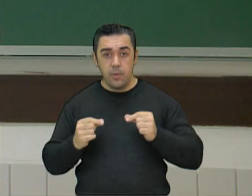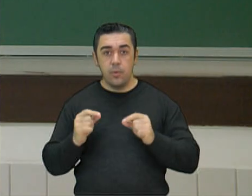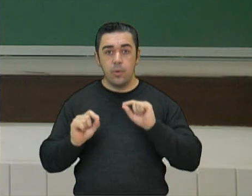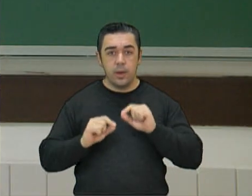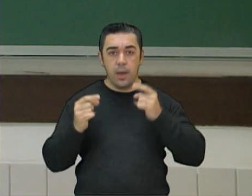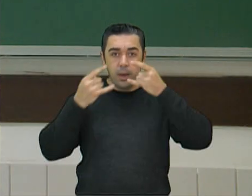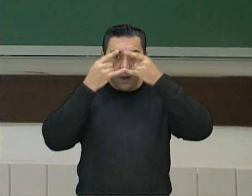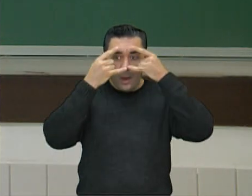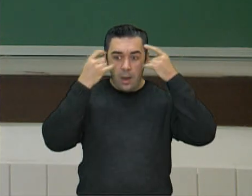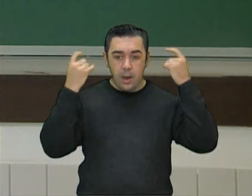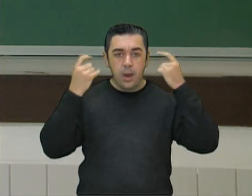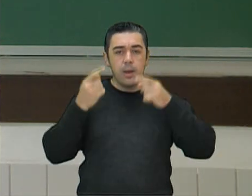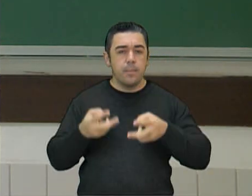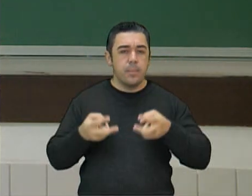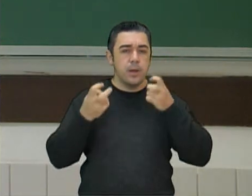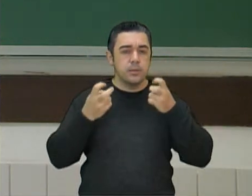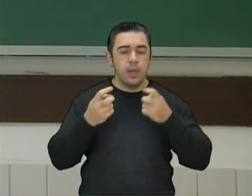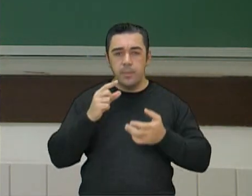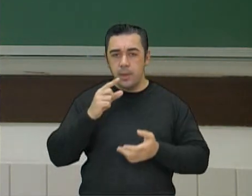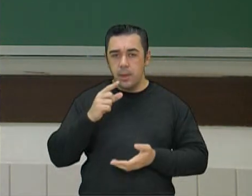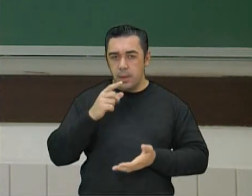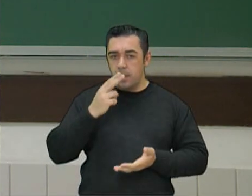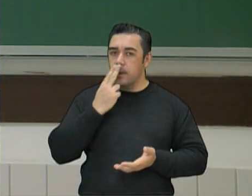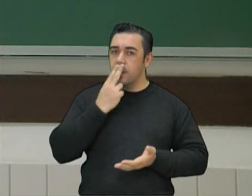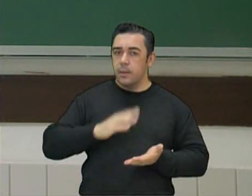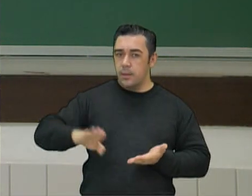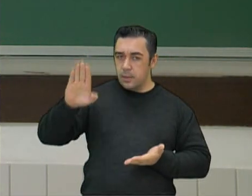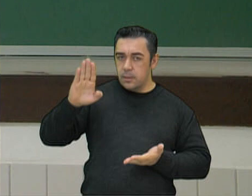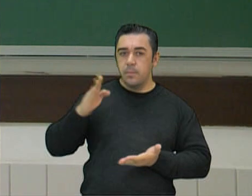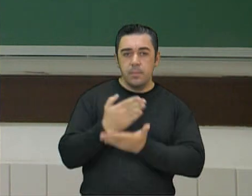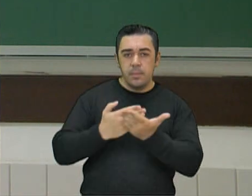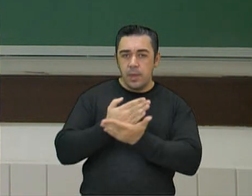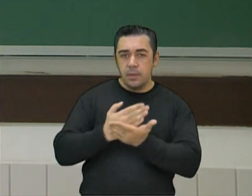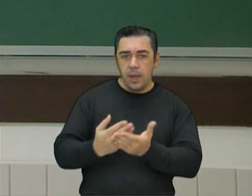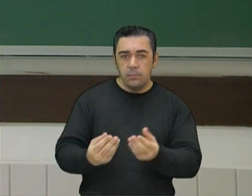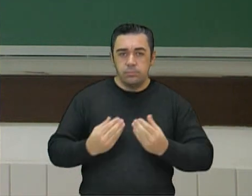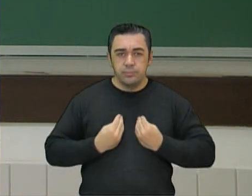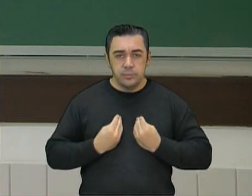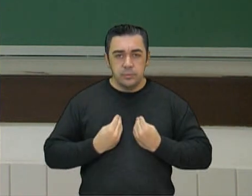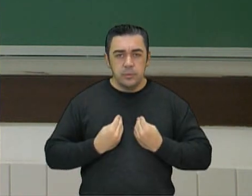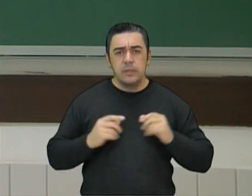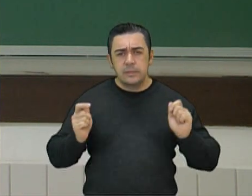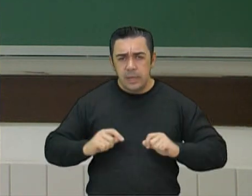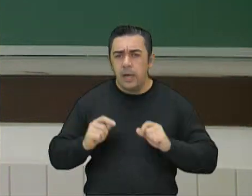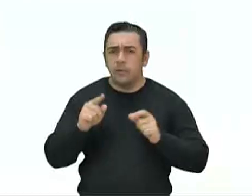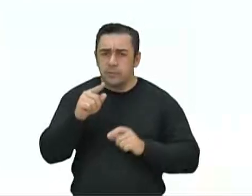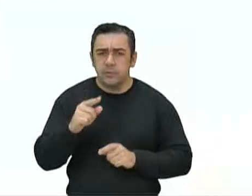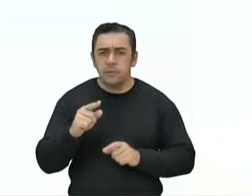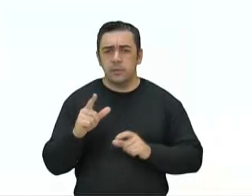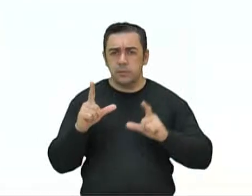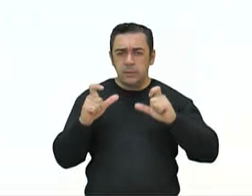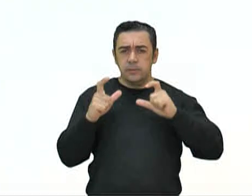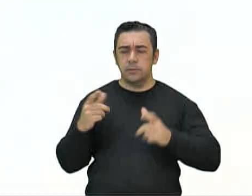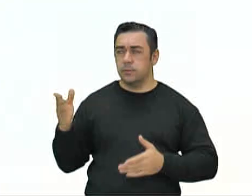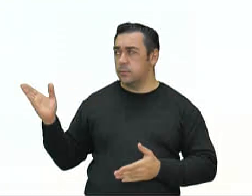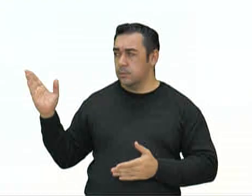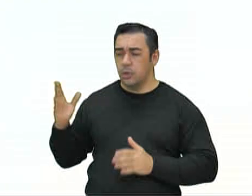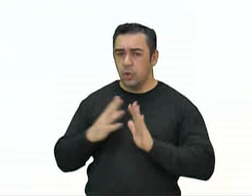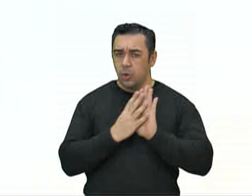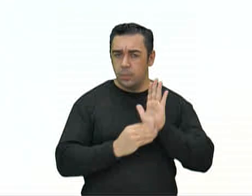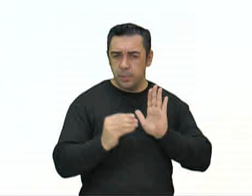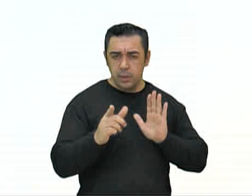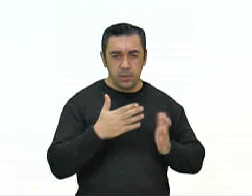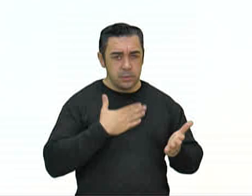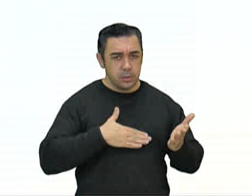você notou também o Hitler ficando com metade do globo para ele. Printa essa tela, fotografa essa tela para depois você copiar aí bem